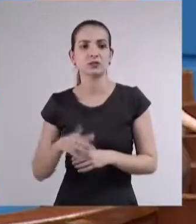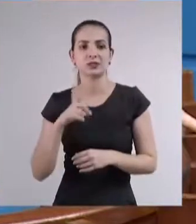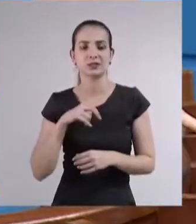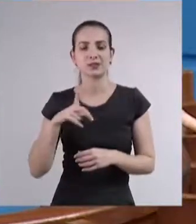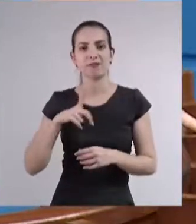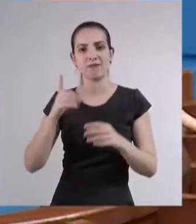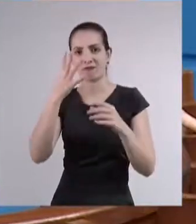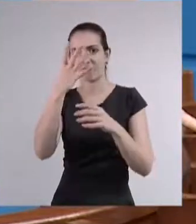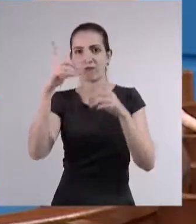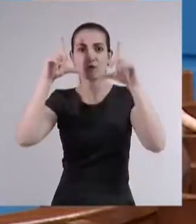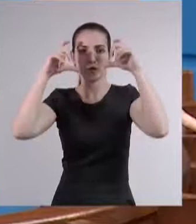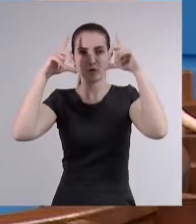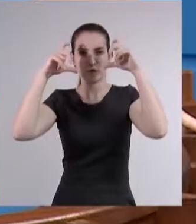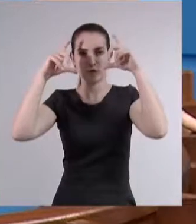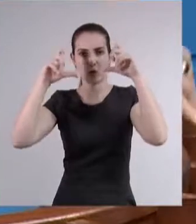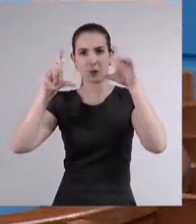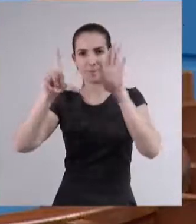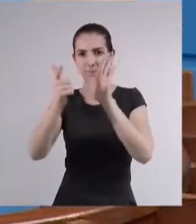cavaletes,